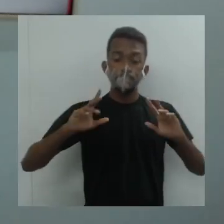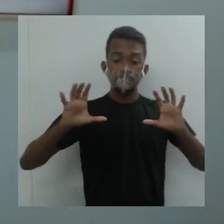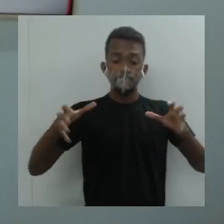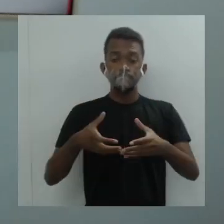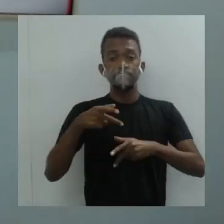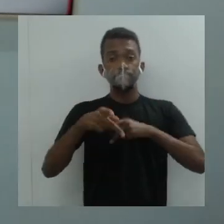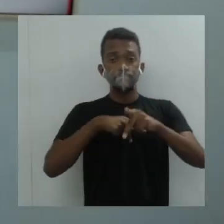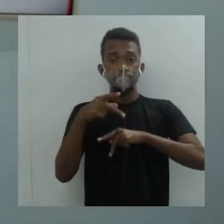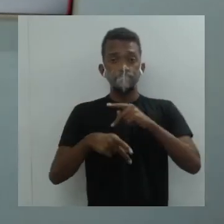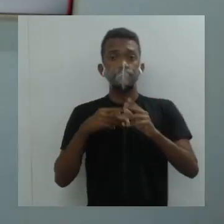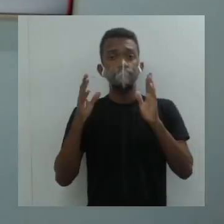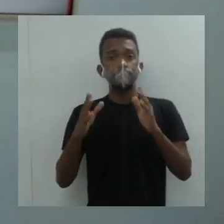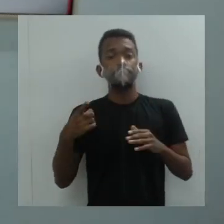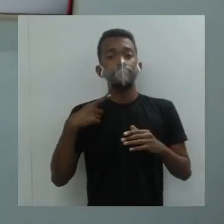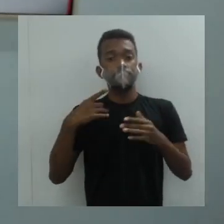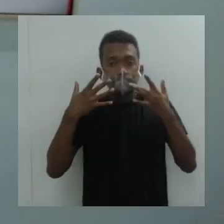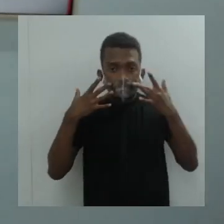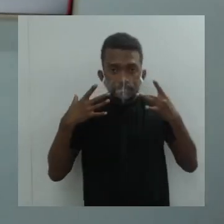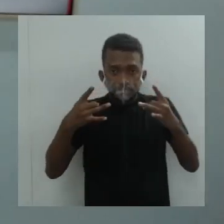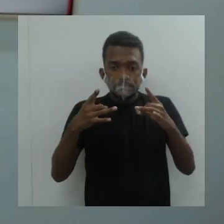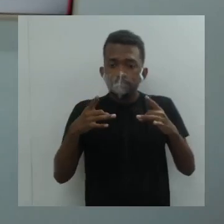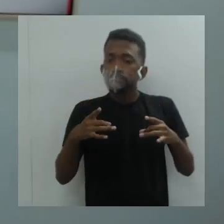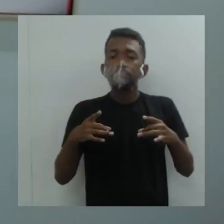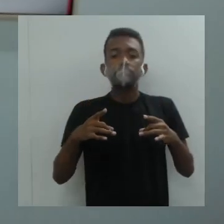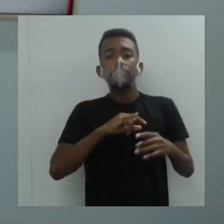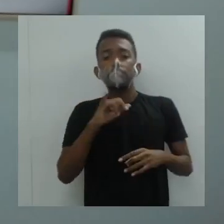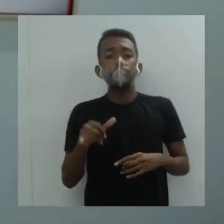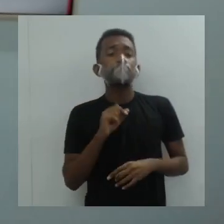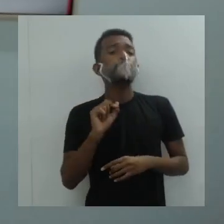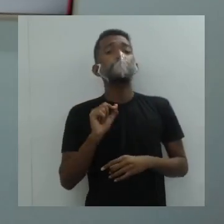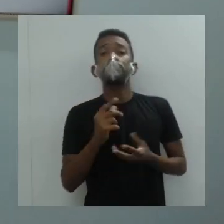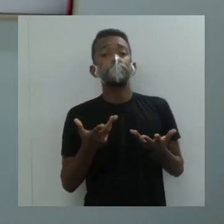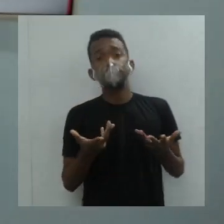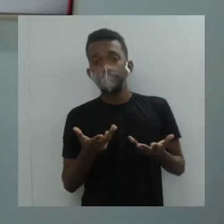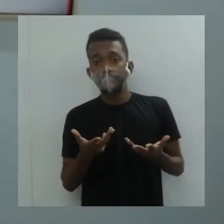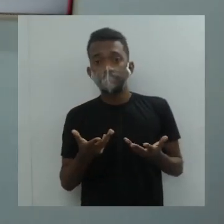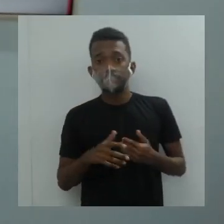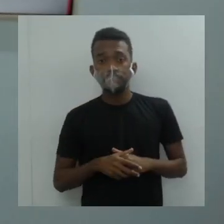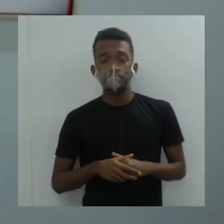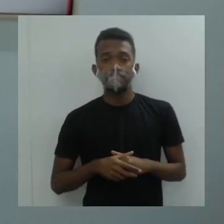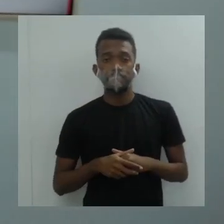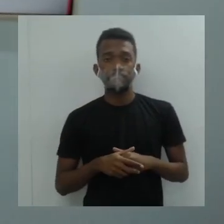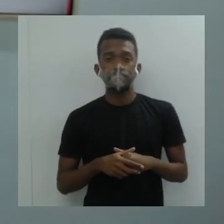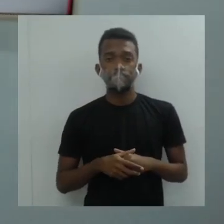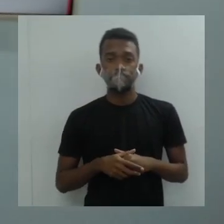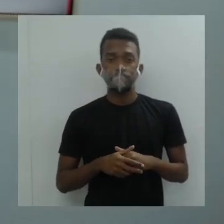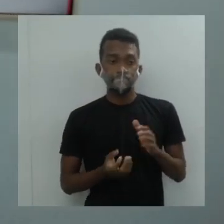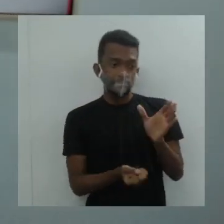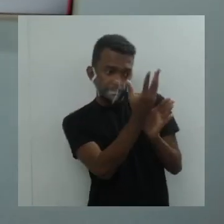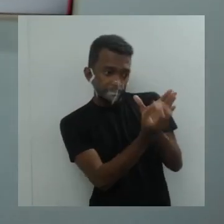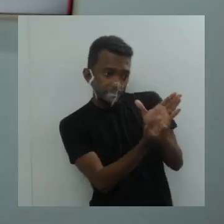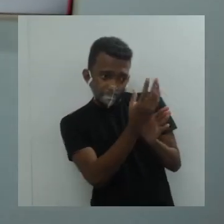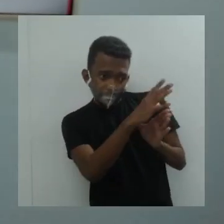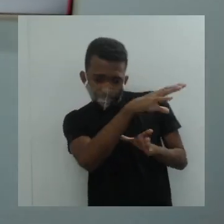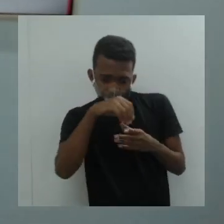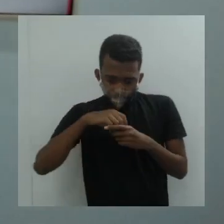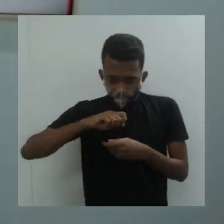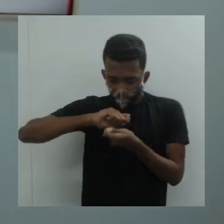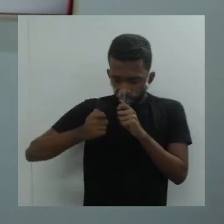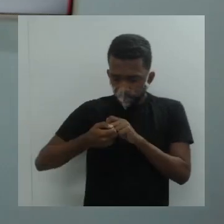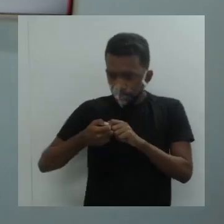população, ela faz o que com tudo isso que se produz? Então a gente pode fazer uma reflexão